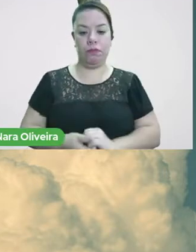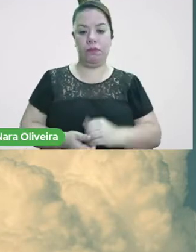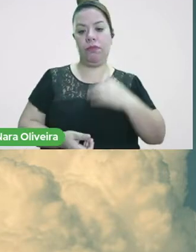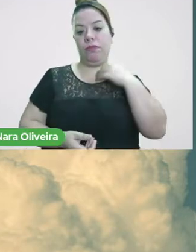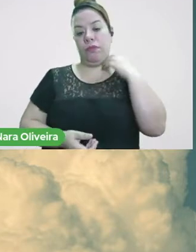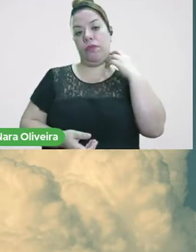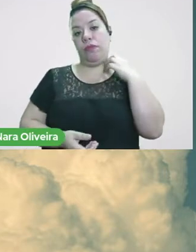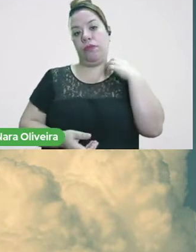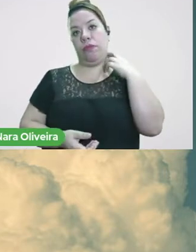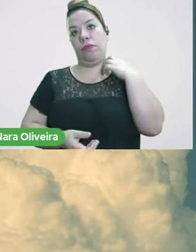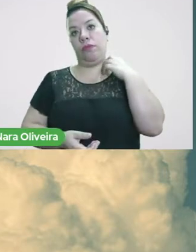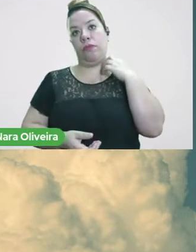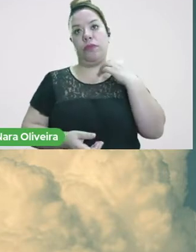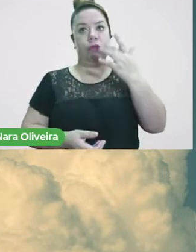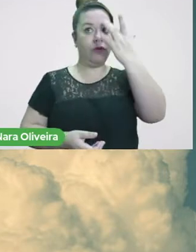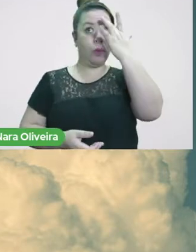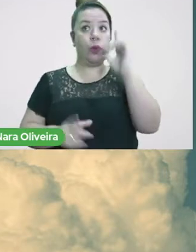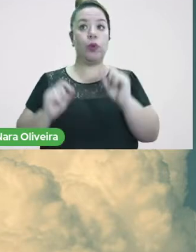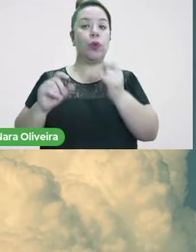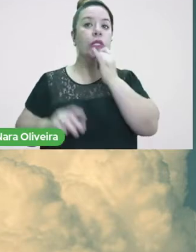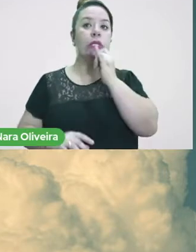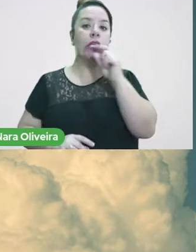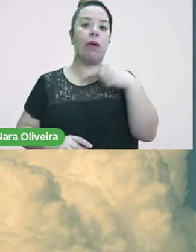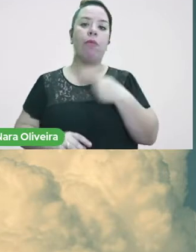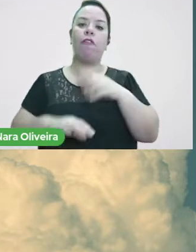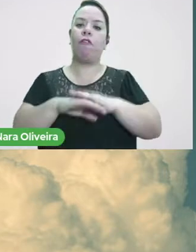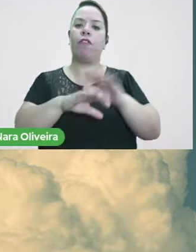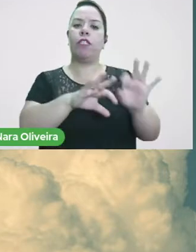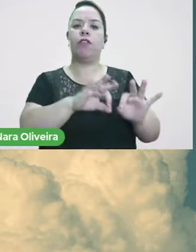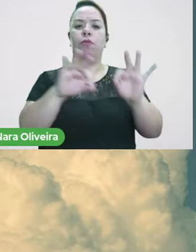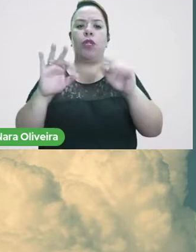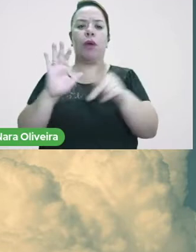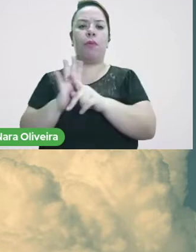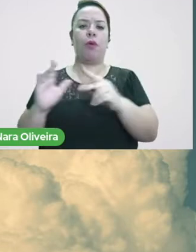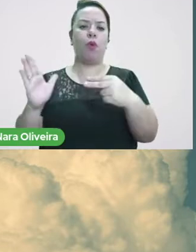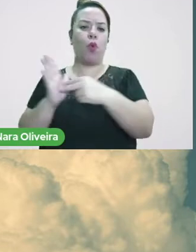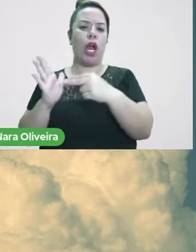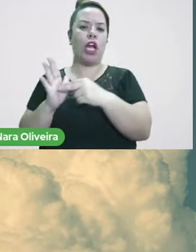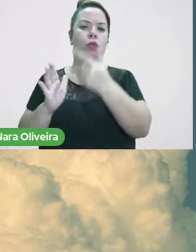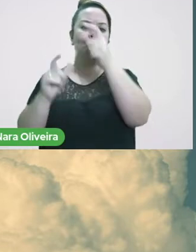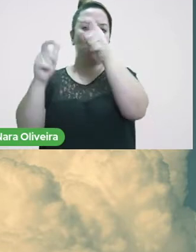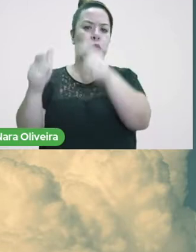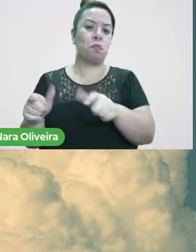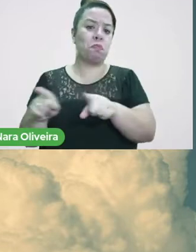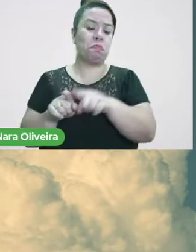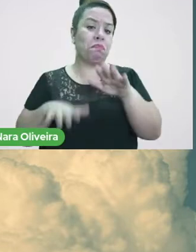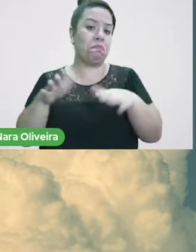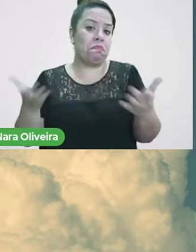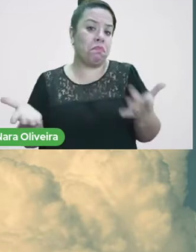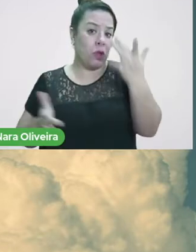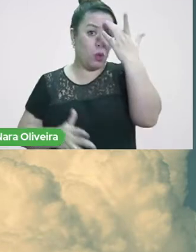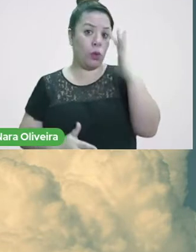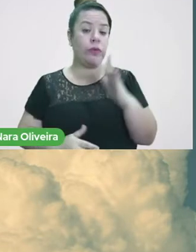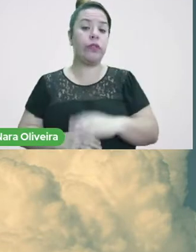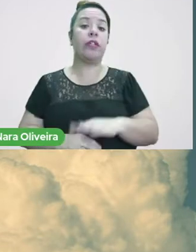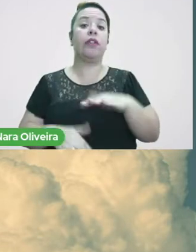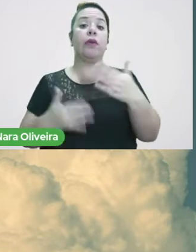não sei, assim, ou vou mover o card, tá, para um outro lugar, certo? Então, depois do code